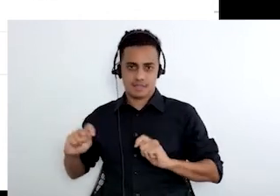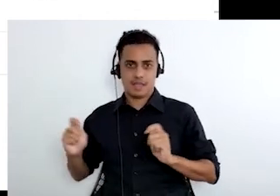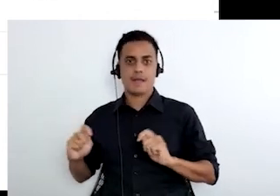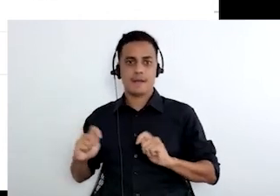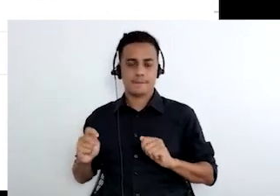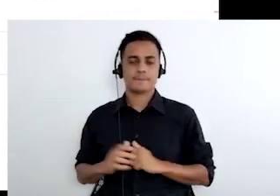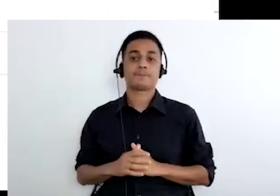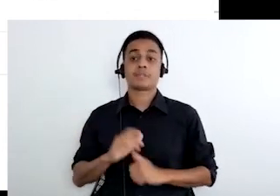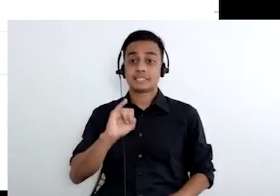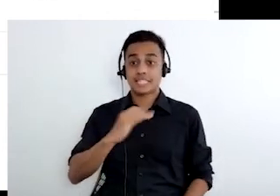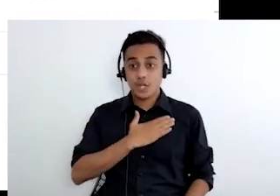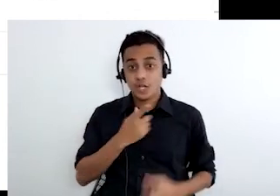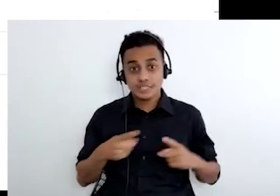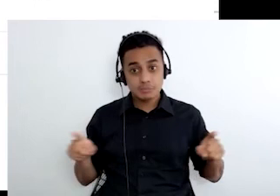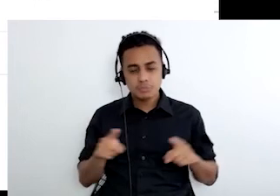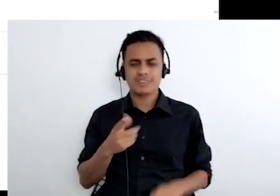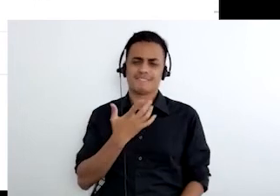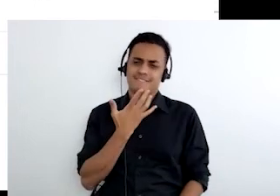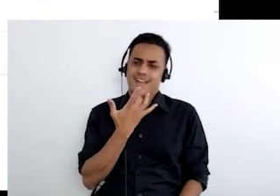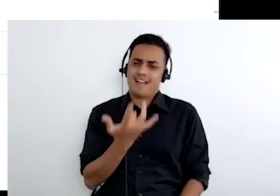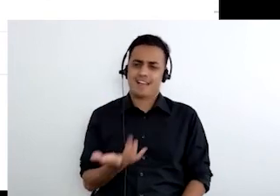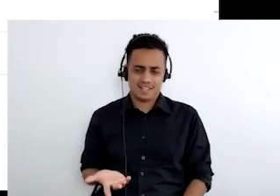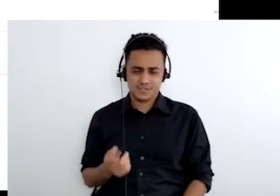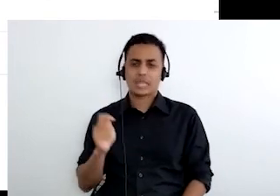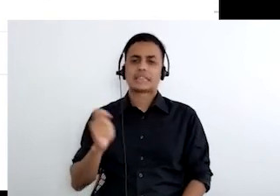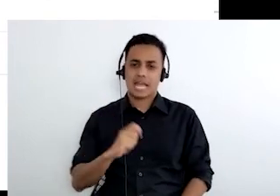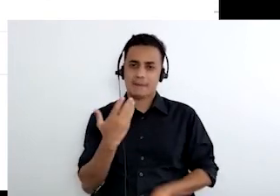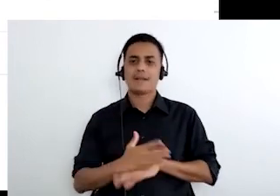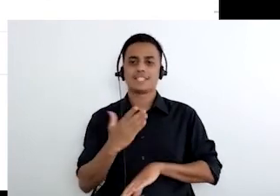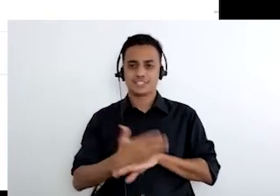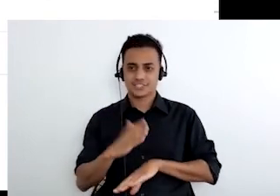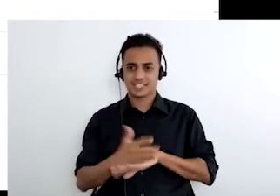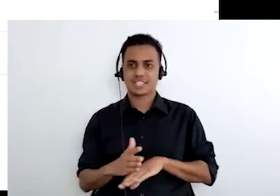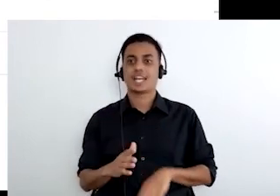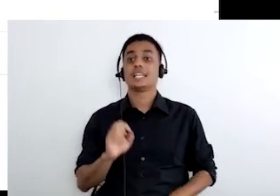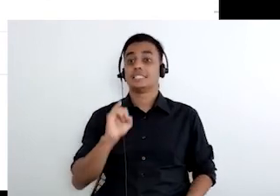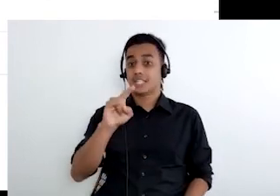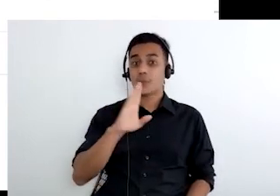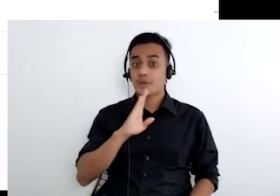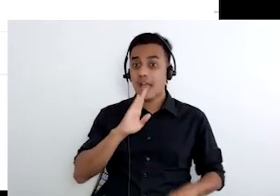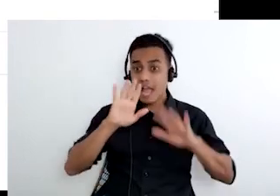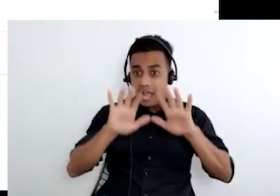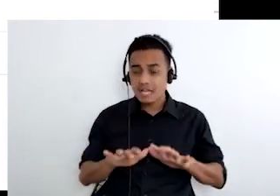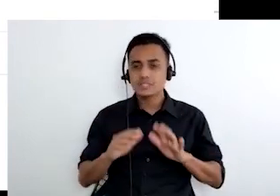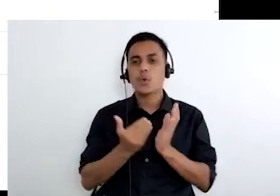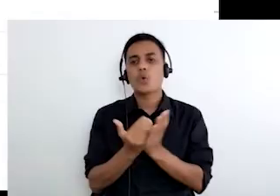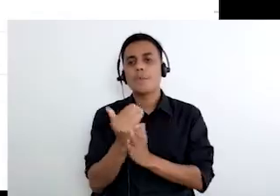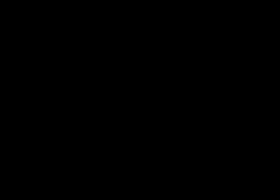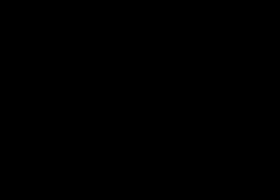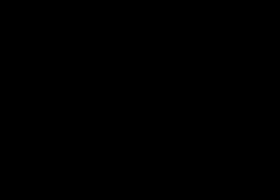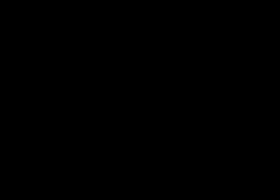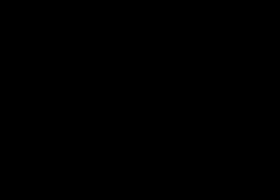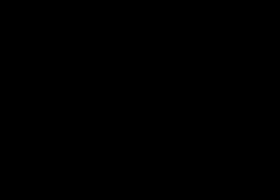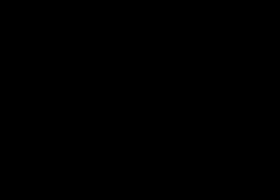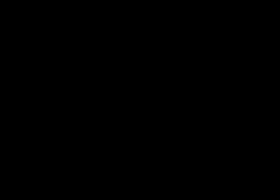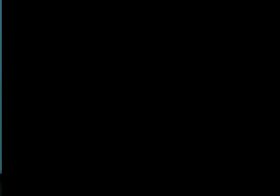música, é uma ferramenta muito fácil de adotar para praticar. Para quem já conhece Groove ou está começando na programação, também é uma forma de